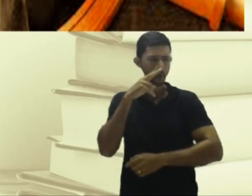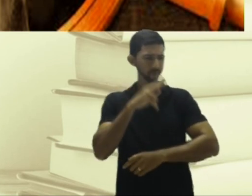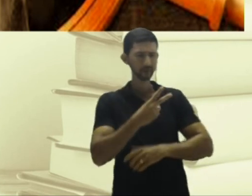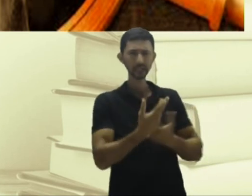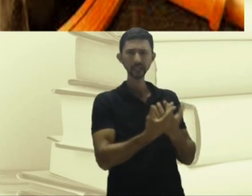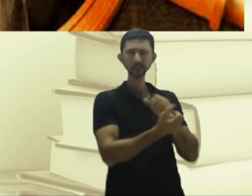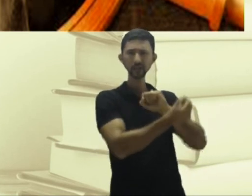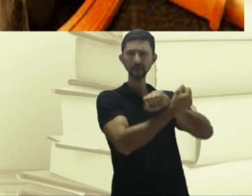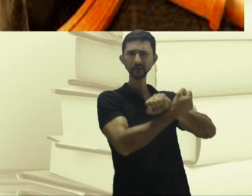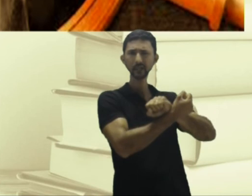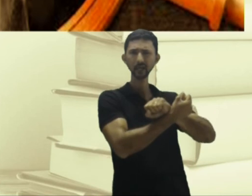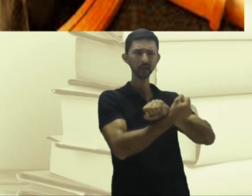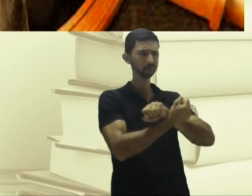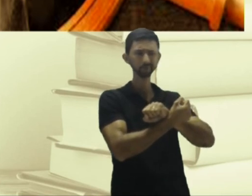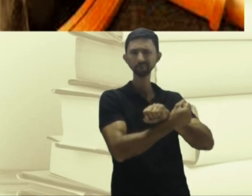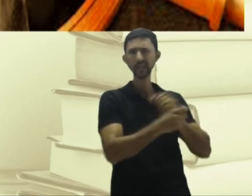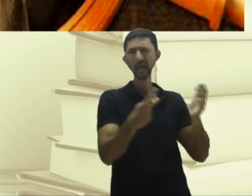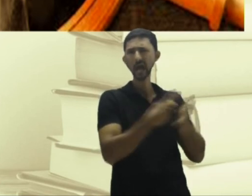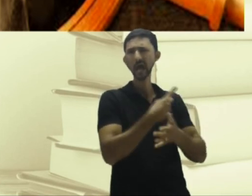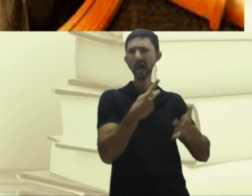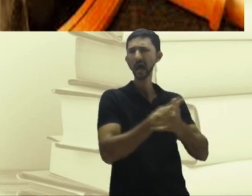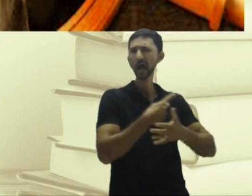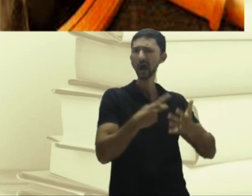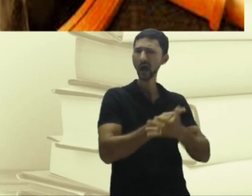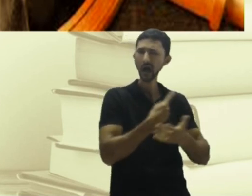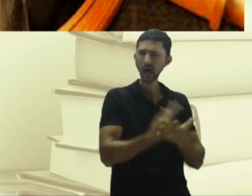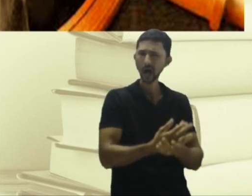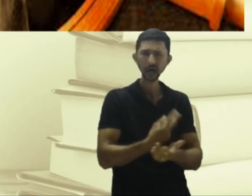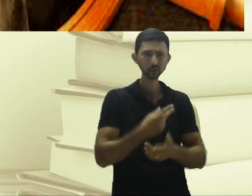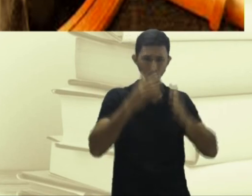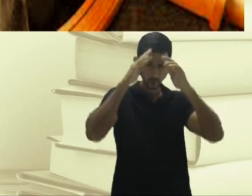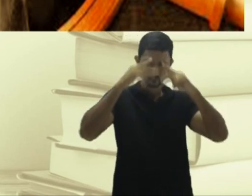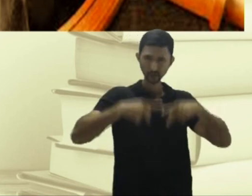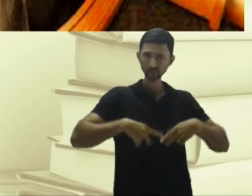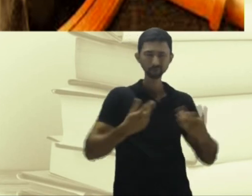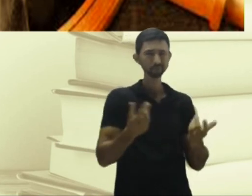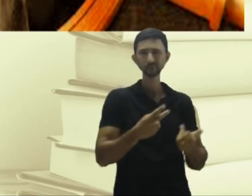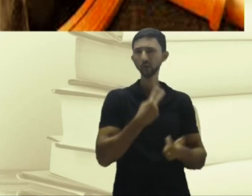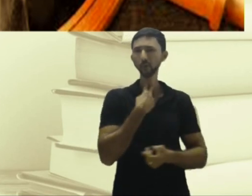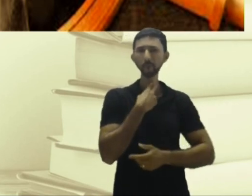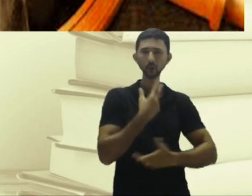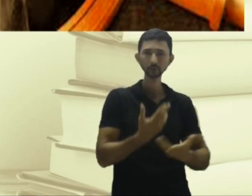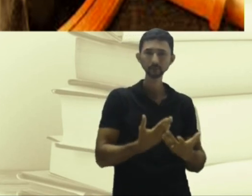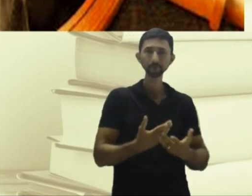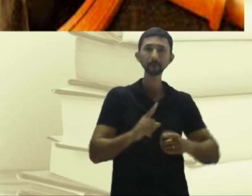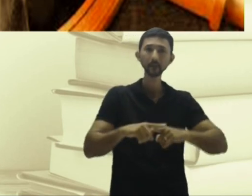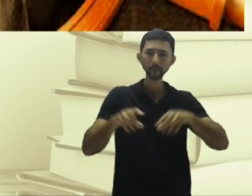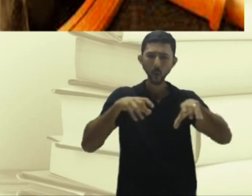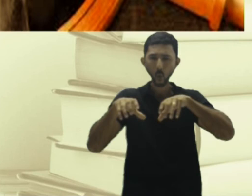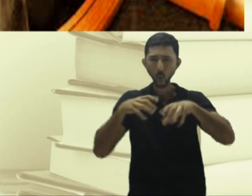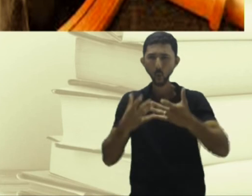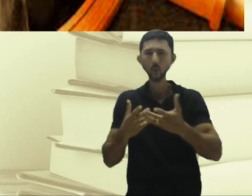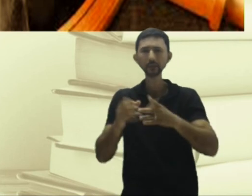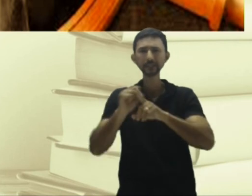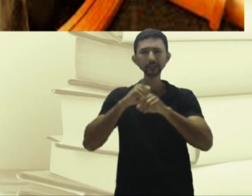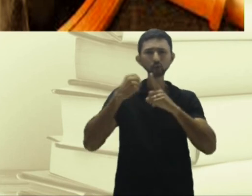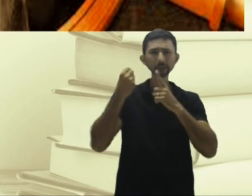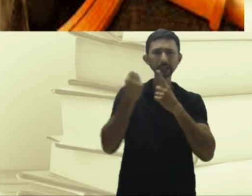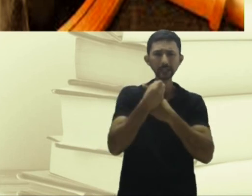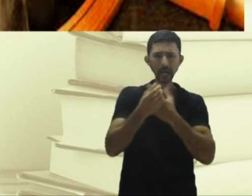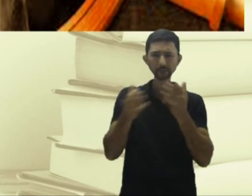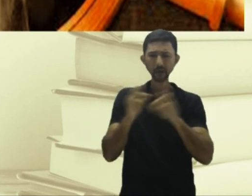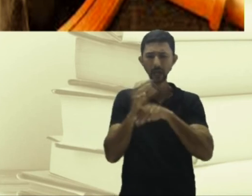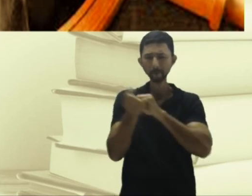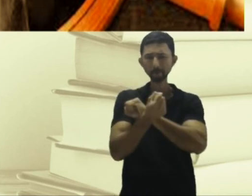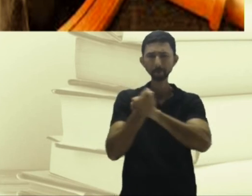vista como contrária à condição humana. E os movimentos abolicionistas, né, as sociedades